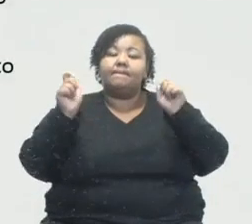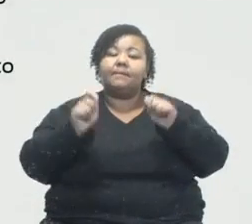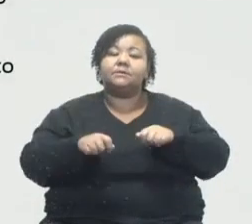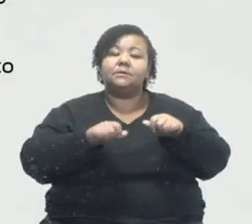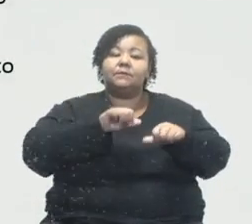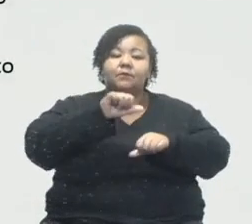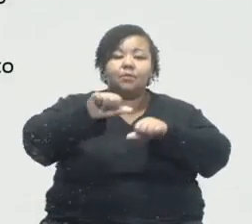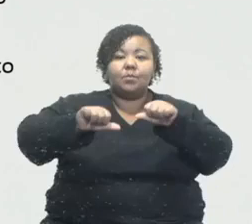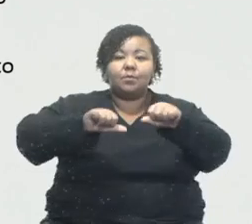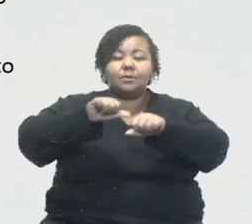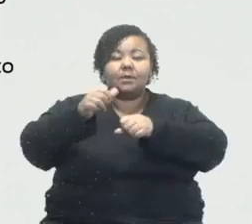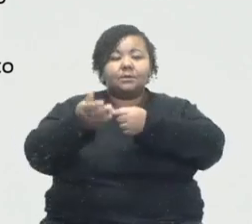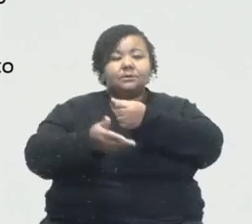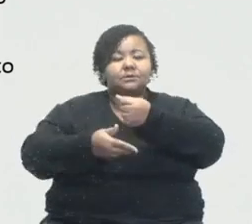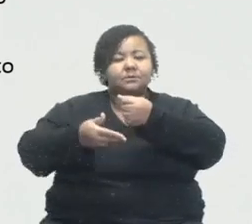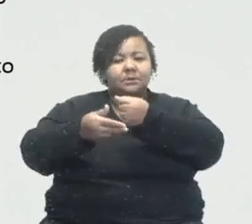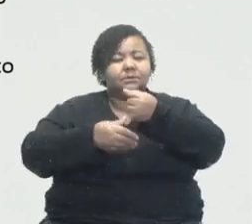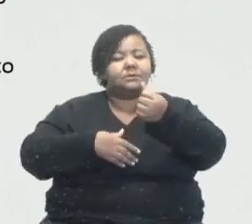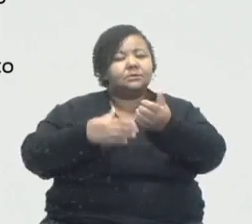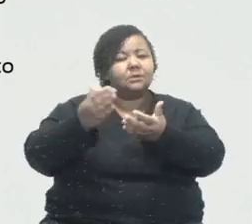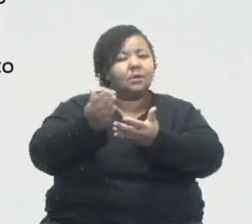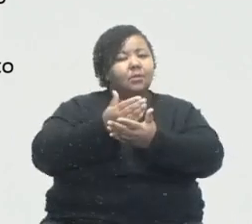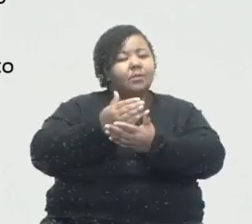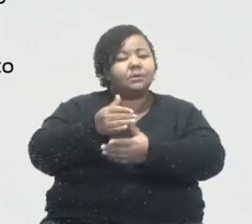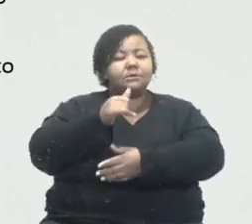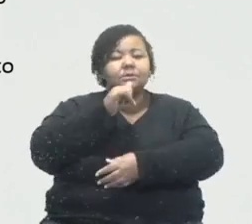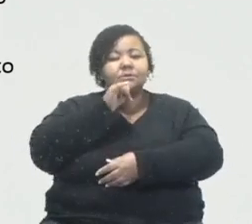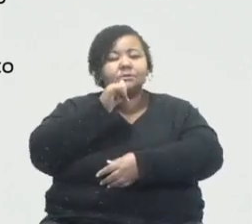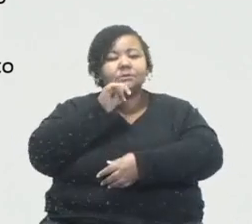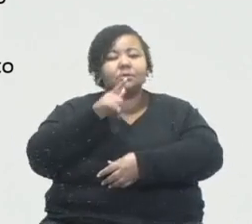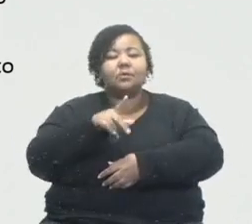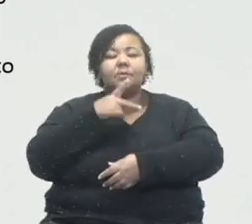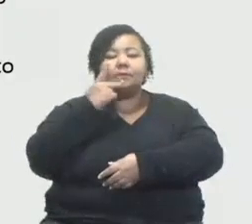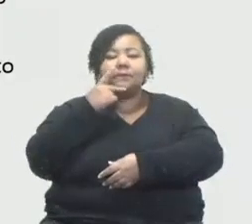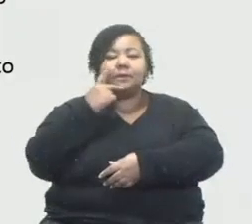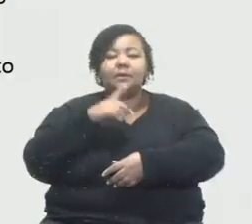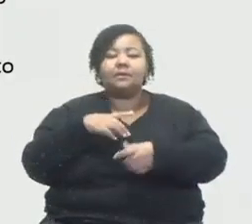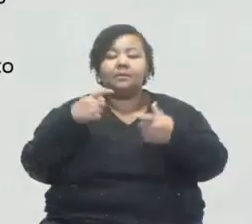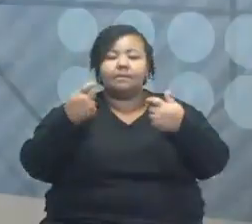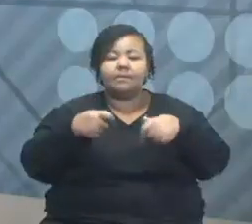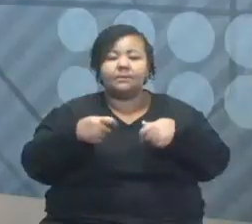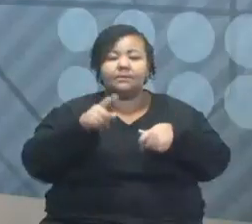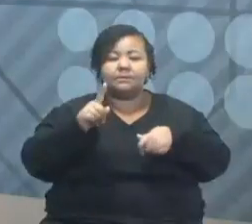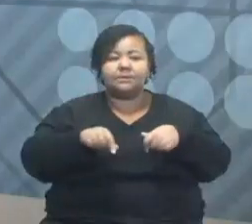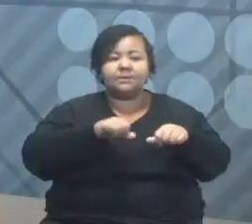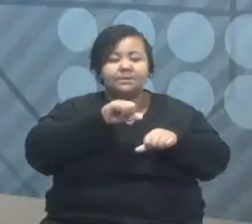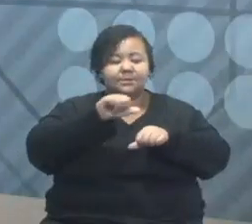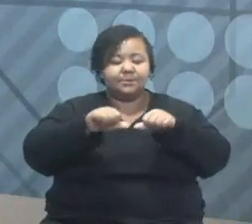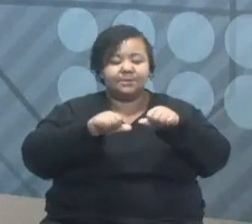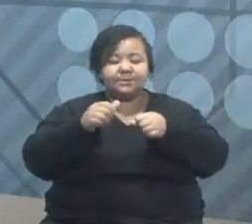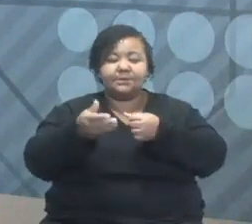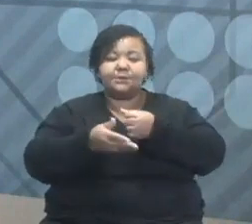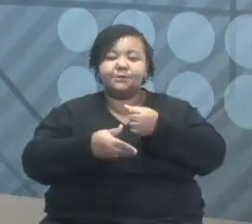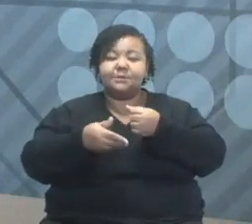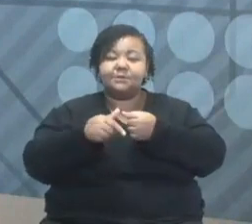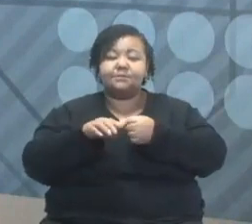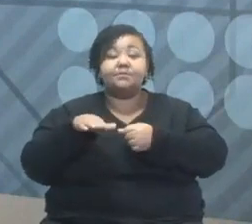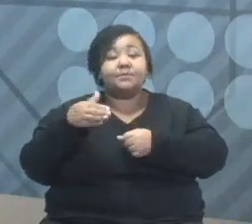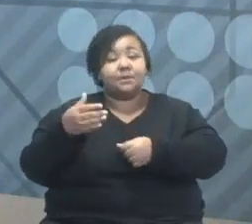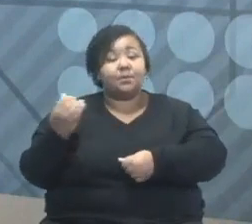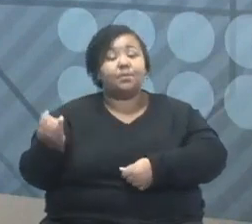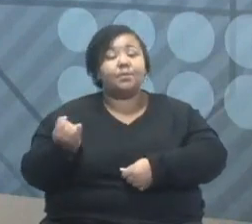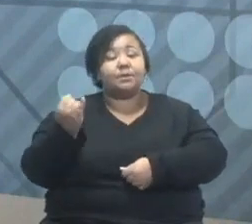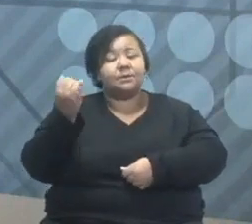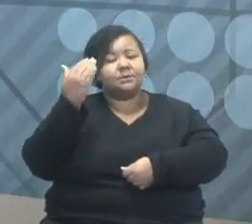mudar de base. Em algumas situações, como eu comentei, é necessário fazer essa mudança de base. Então, é importante que a